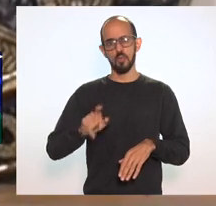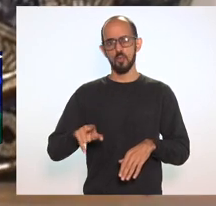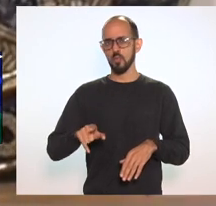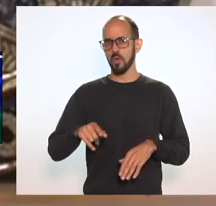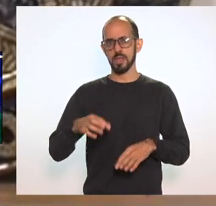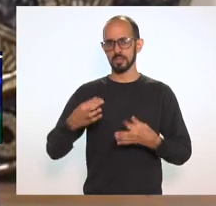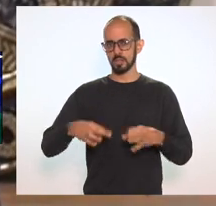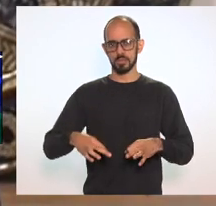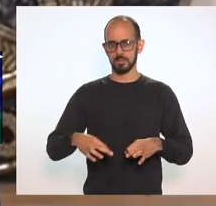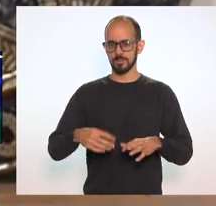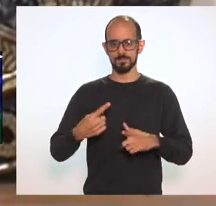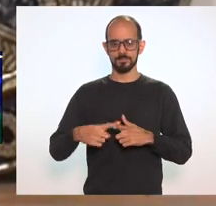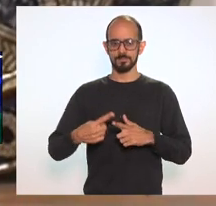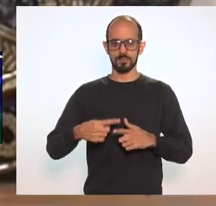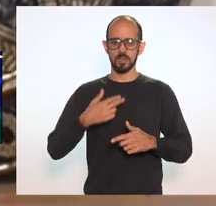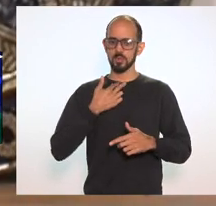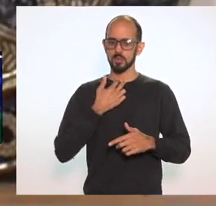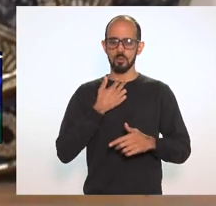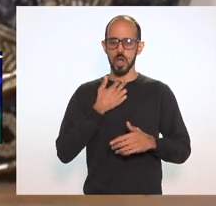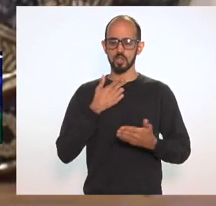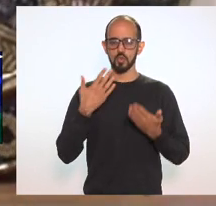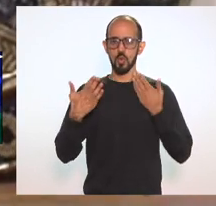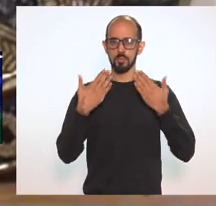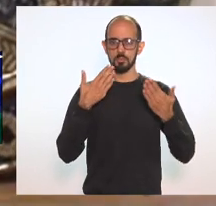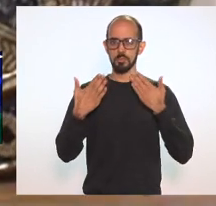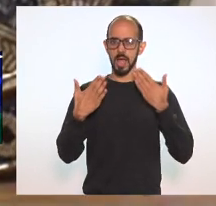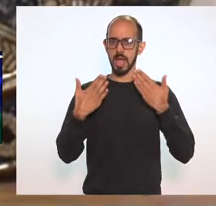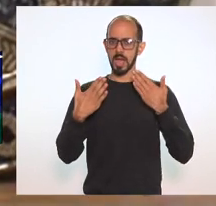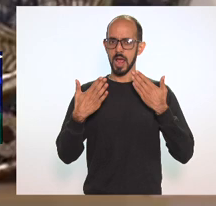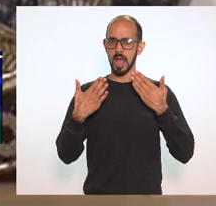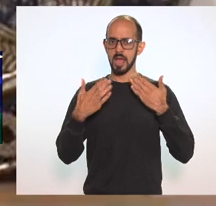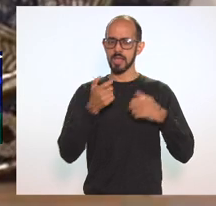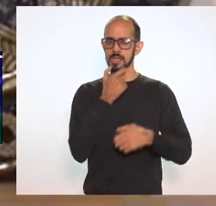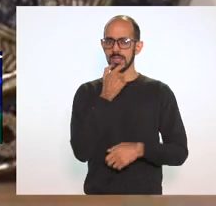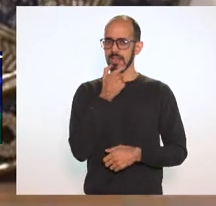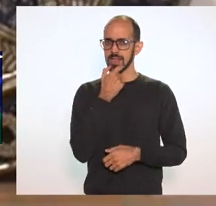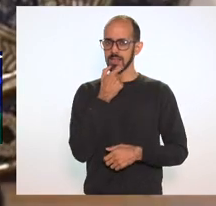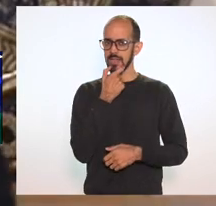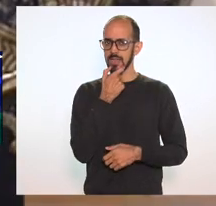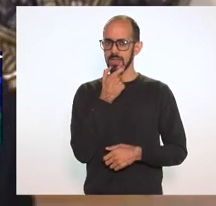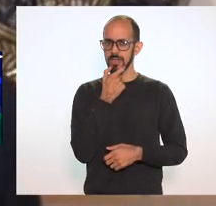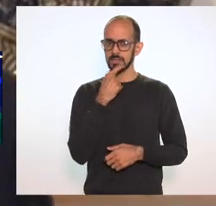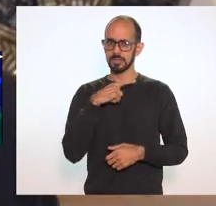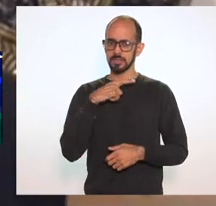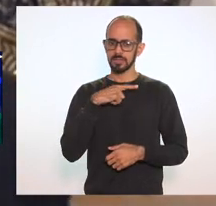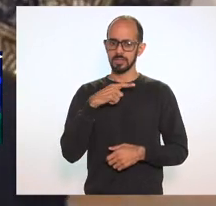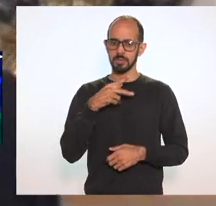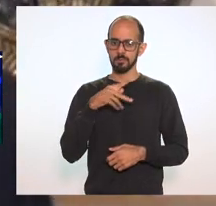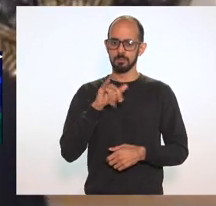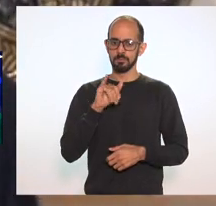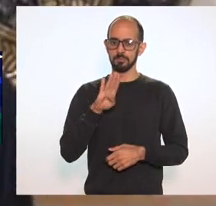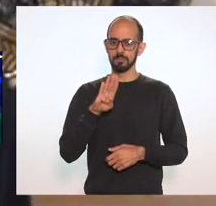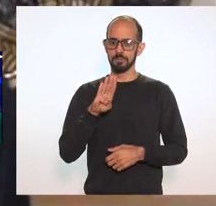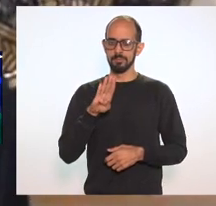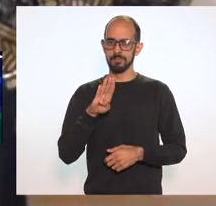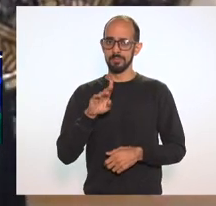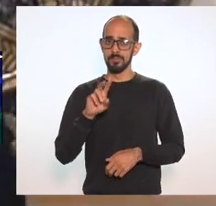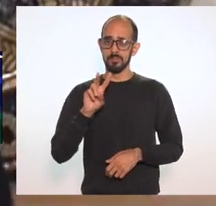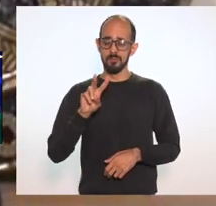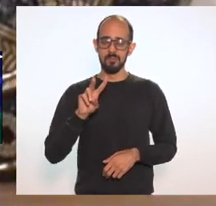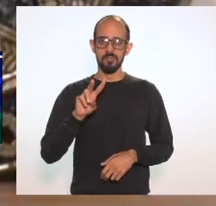eu não posso comparar o Reino Unido que tem o PIB de 2 trilhões de euros